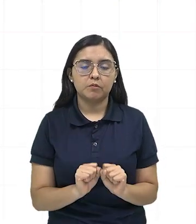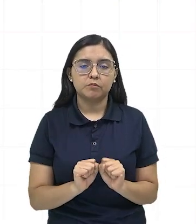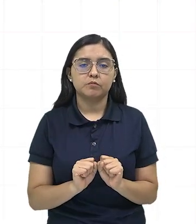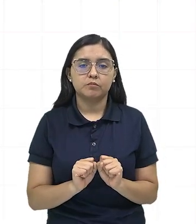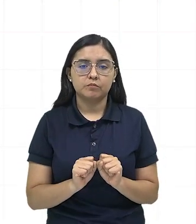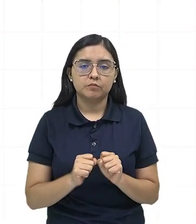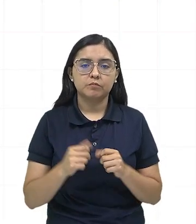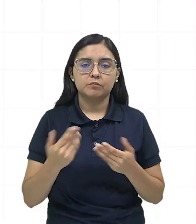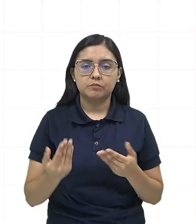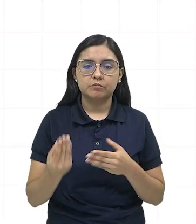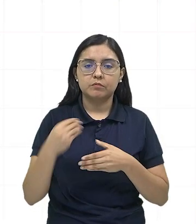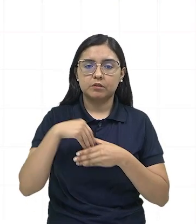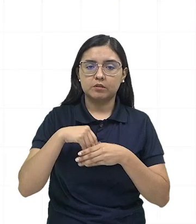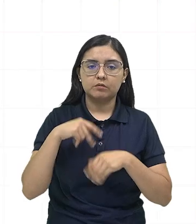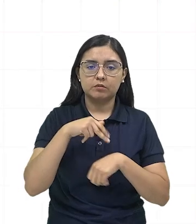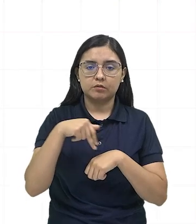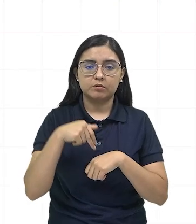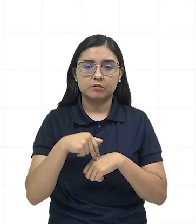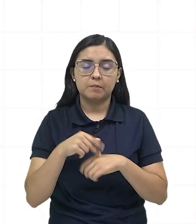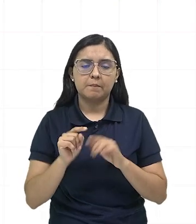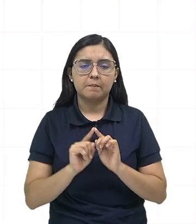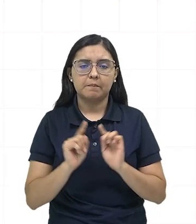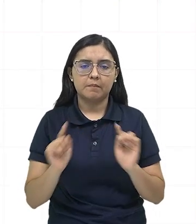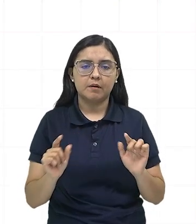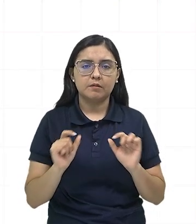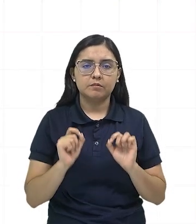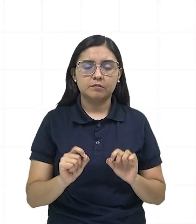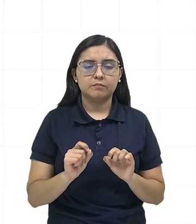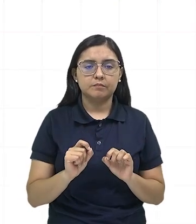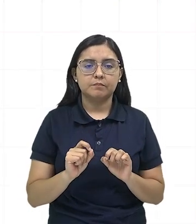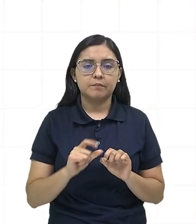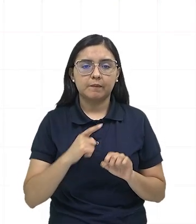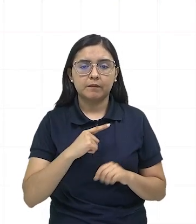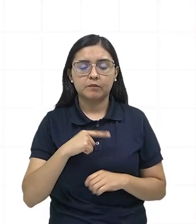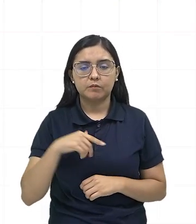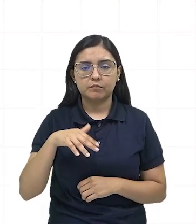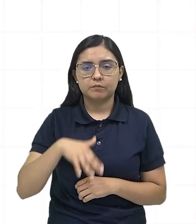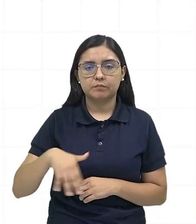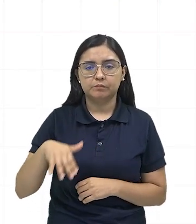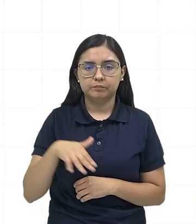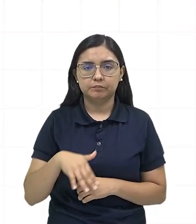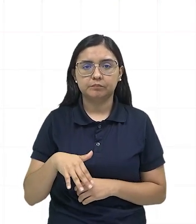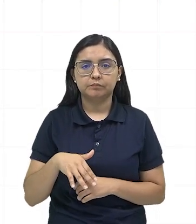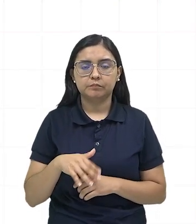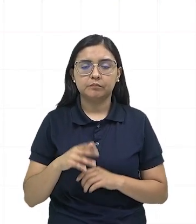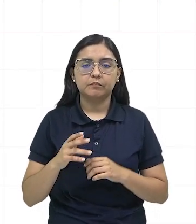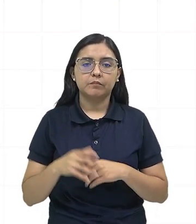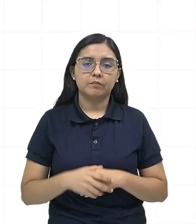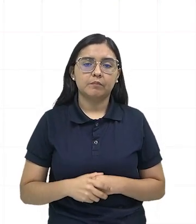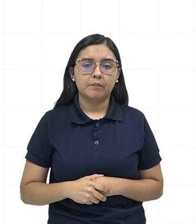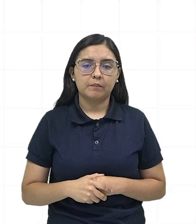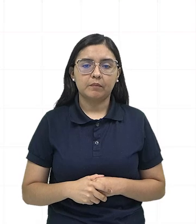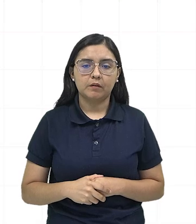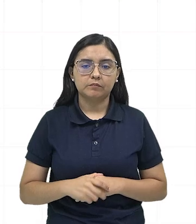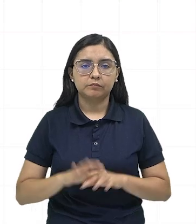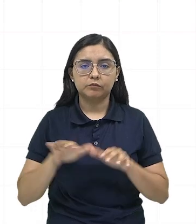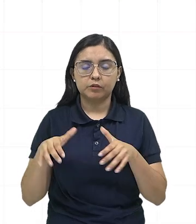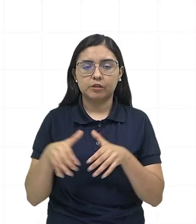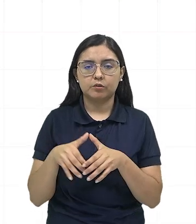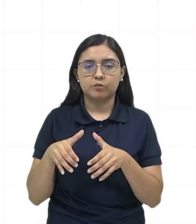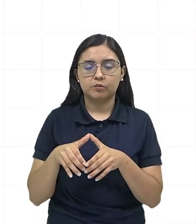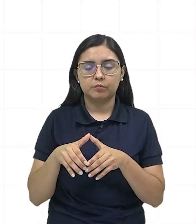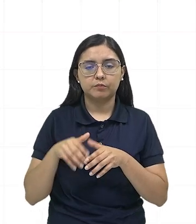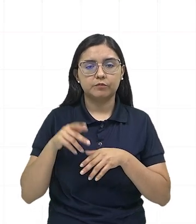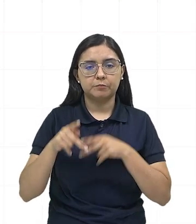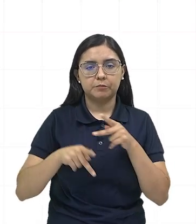parte de uma nação e não estar necessariamente no mesmo território ou no mesmo estado que aquela nação, que aquele grupo